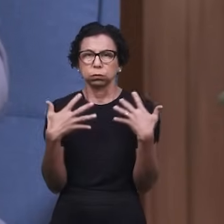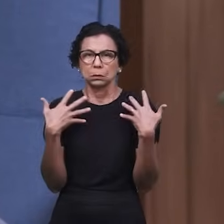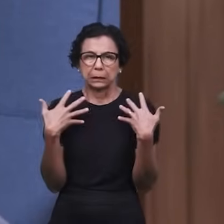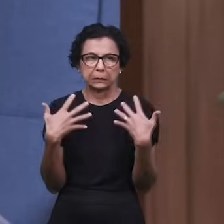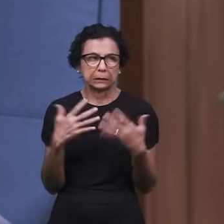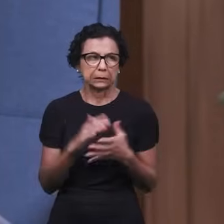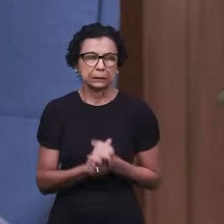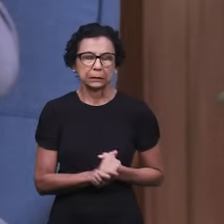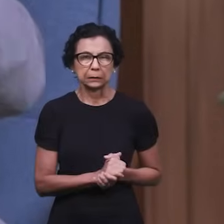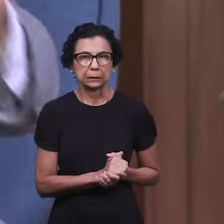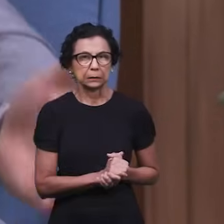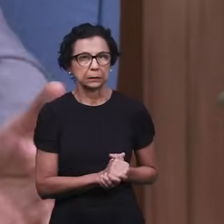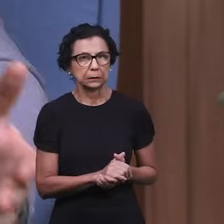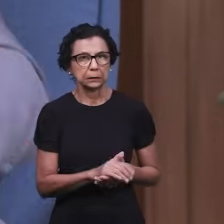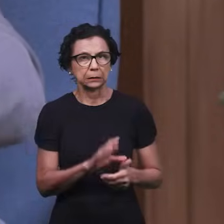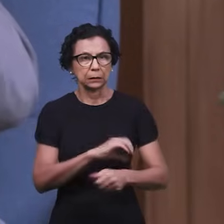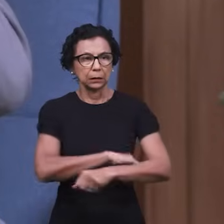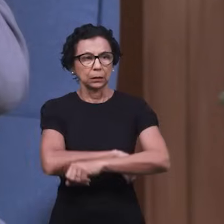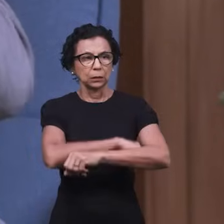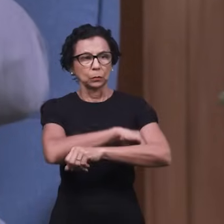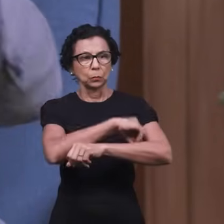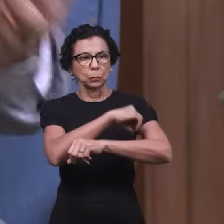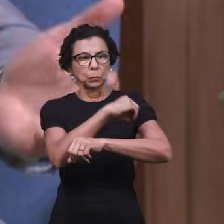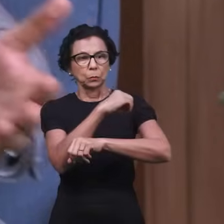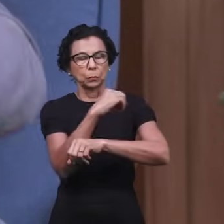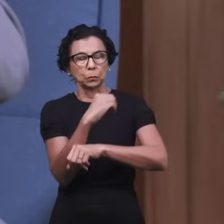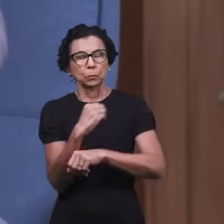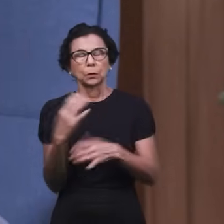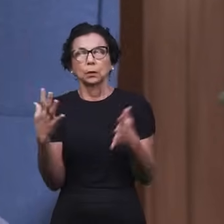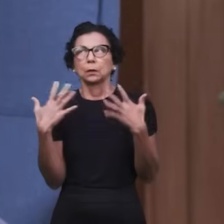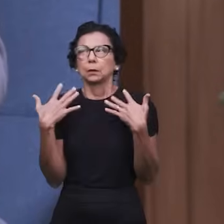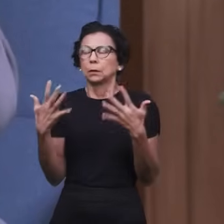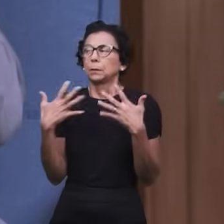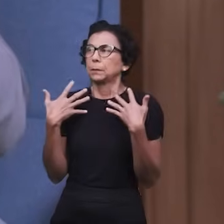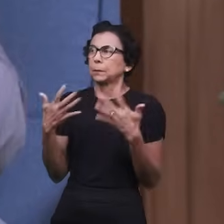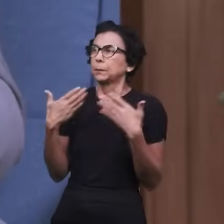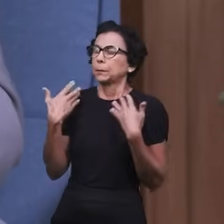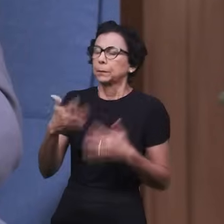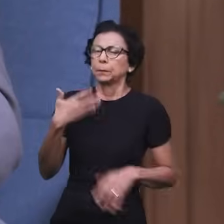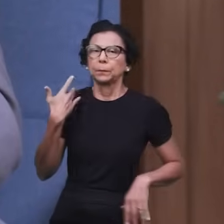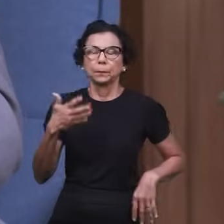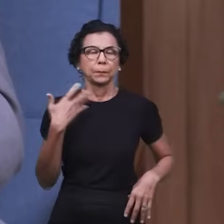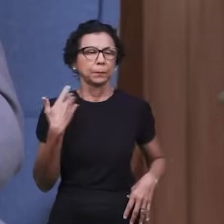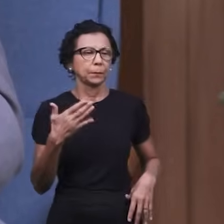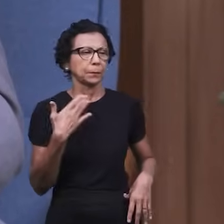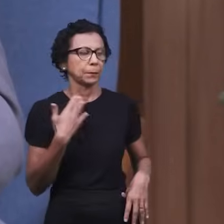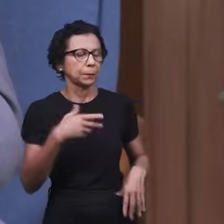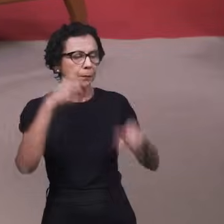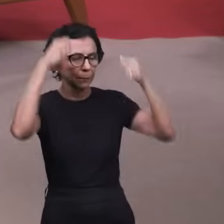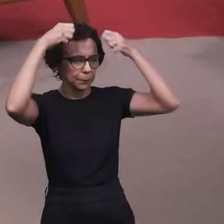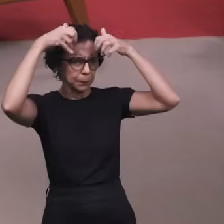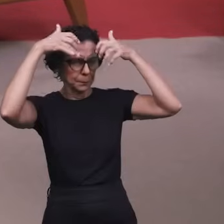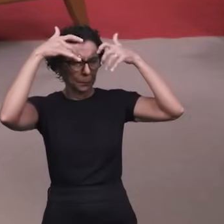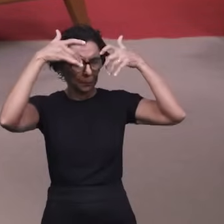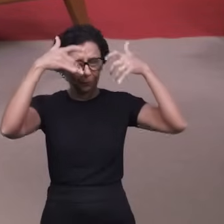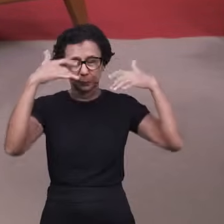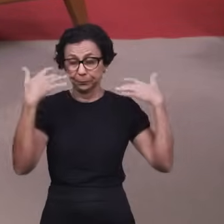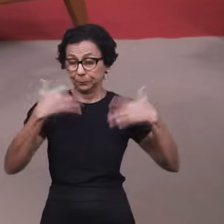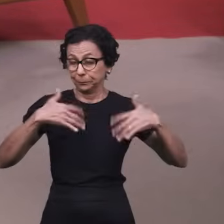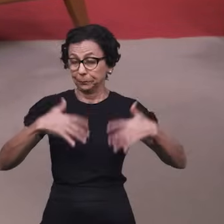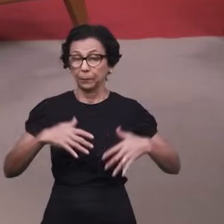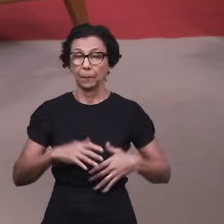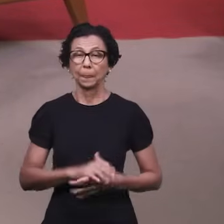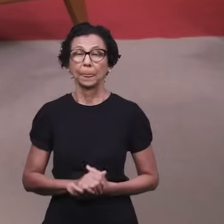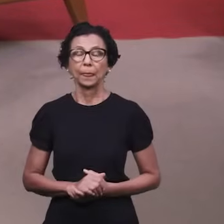falou, né? O calor e o frio, quer dizer, é o mundo que a gente vive hoje, esse mundo absolutamente... E só permita, Josias,